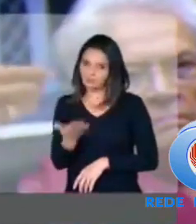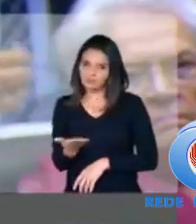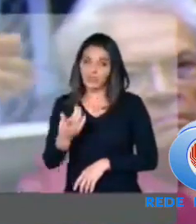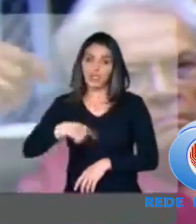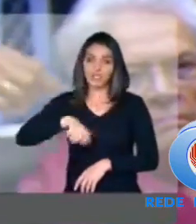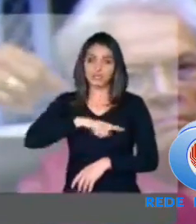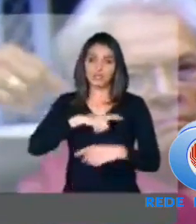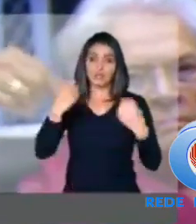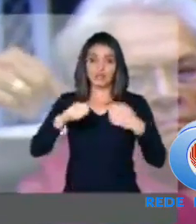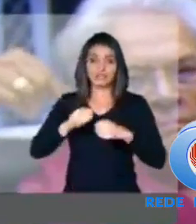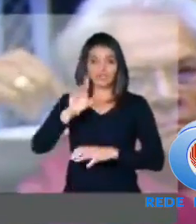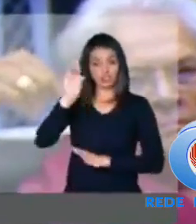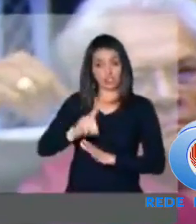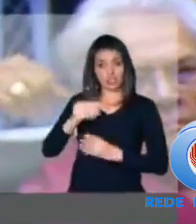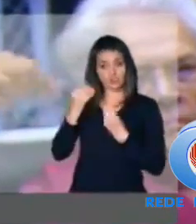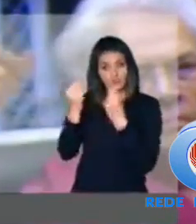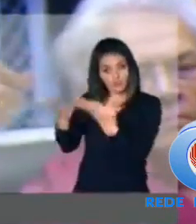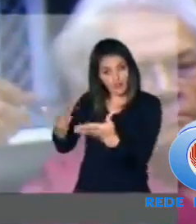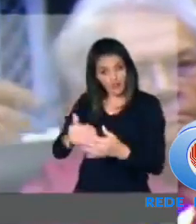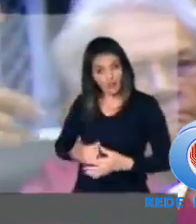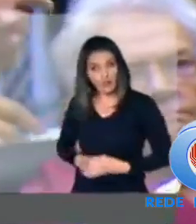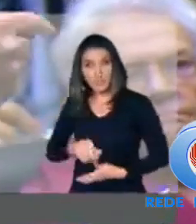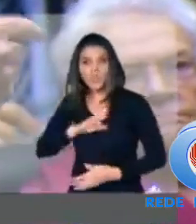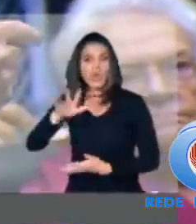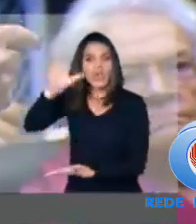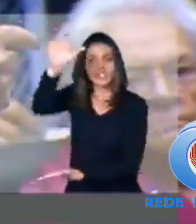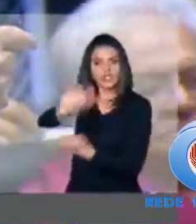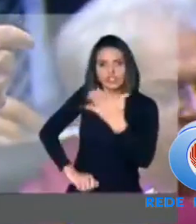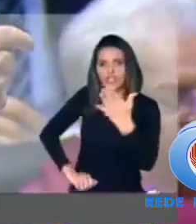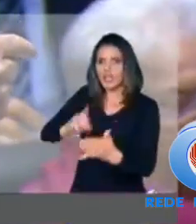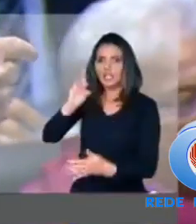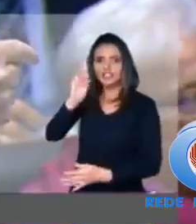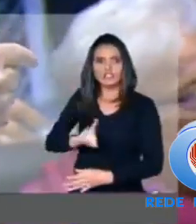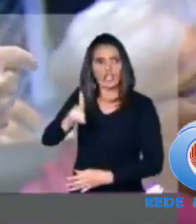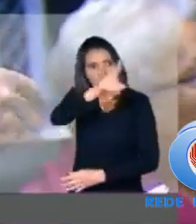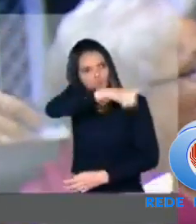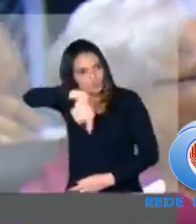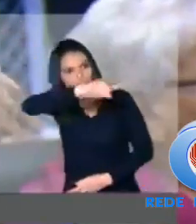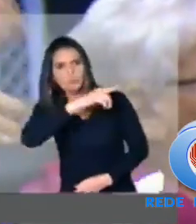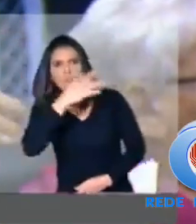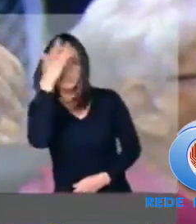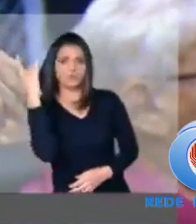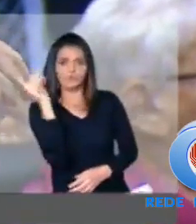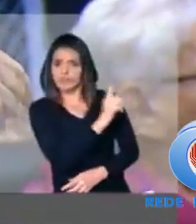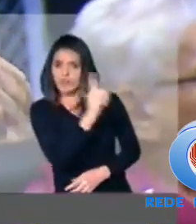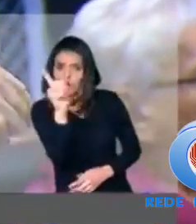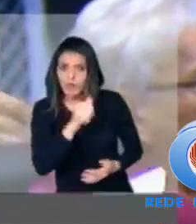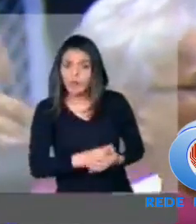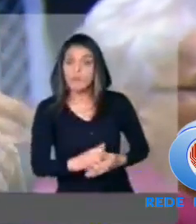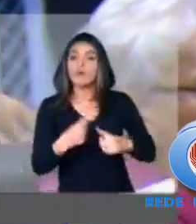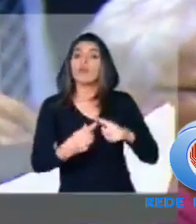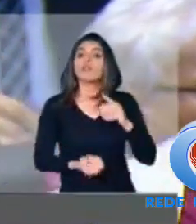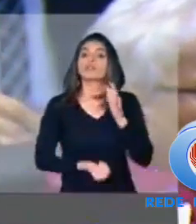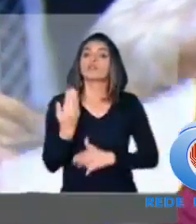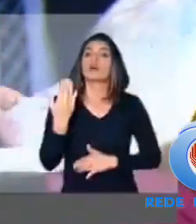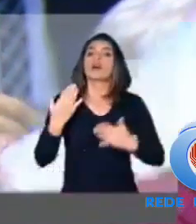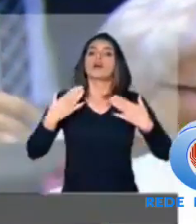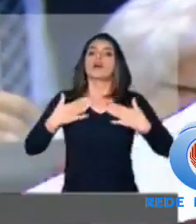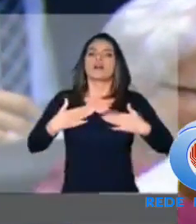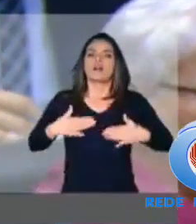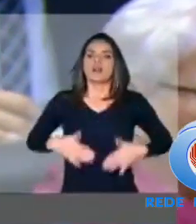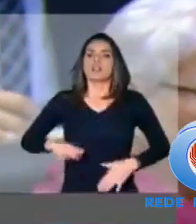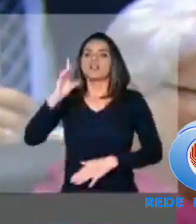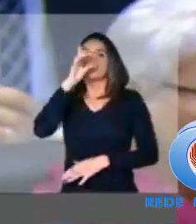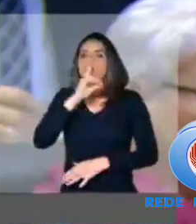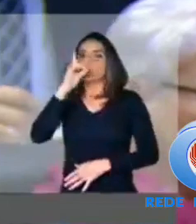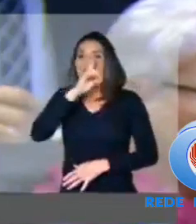é que recuperar o direito daquela pessoa e não tirar o direito de todos os outros. Por que que surgiu o descanso remunerado